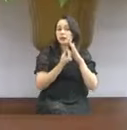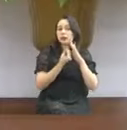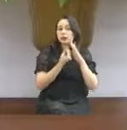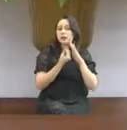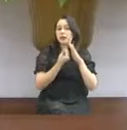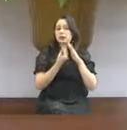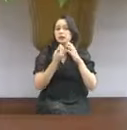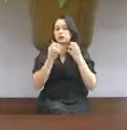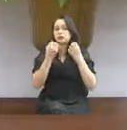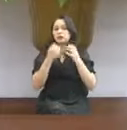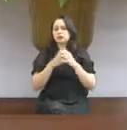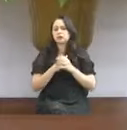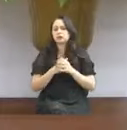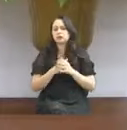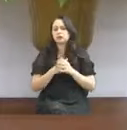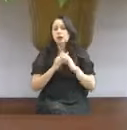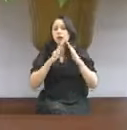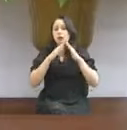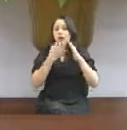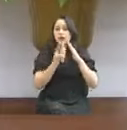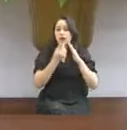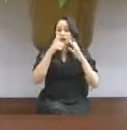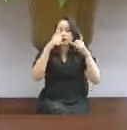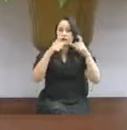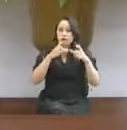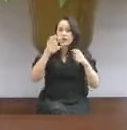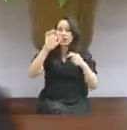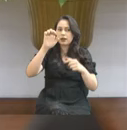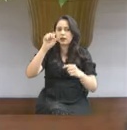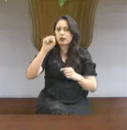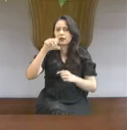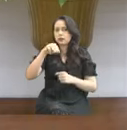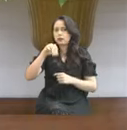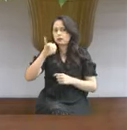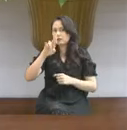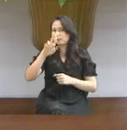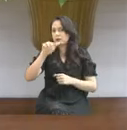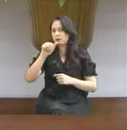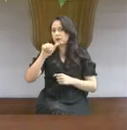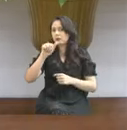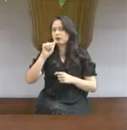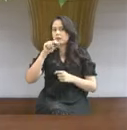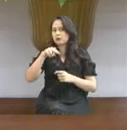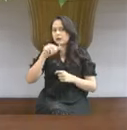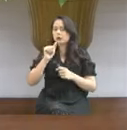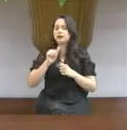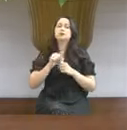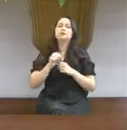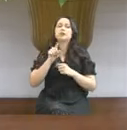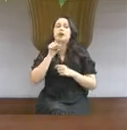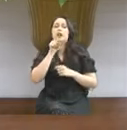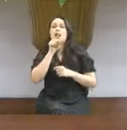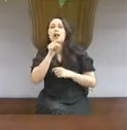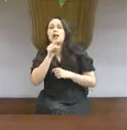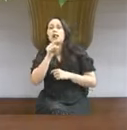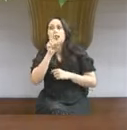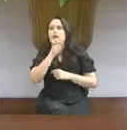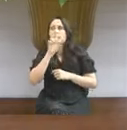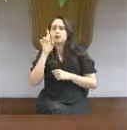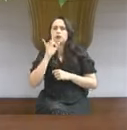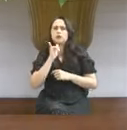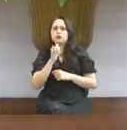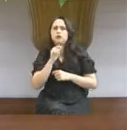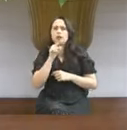diz, conheço a tua pobreza. Ah, eu queria até que reproduzisse essa mensagem, para dar muito problema